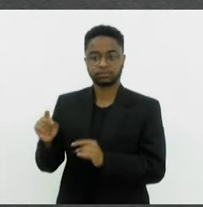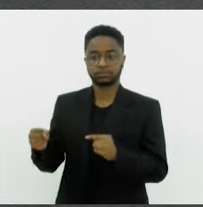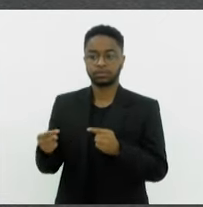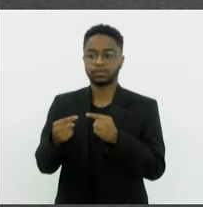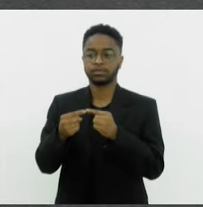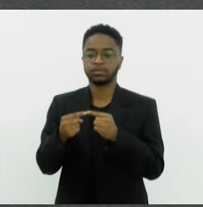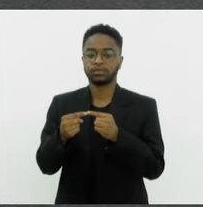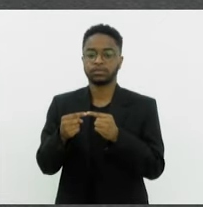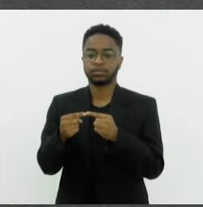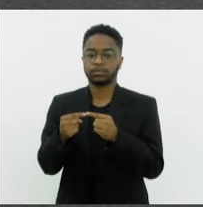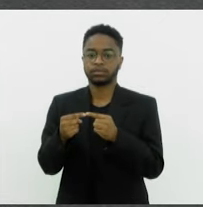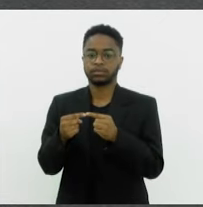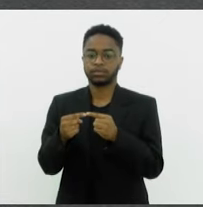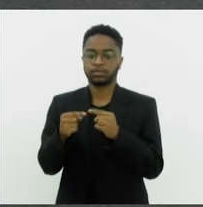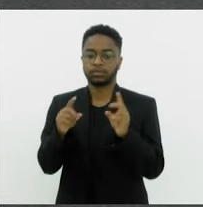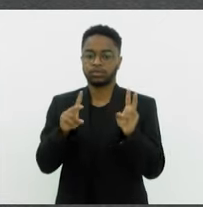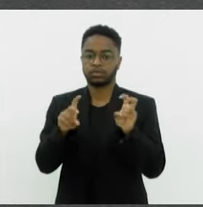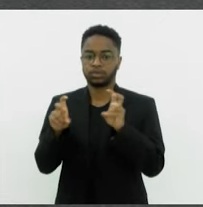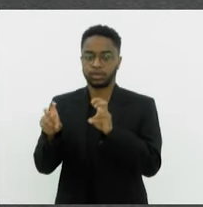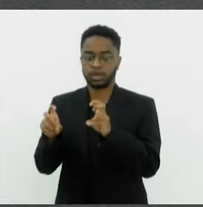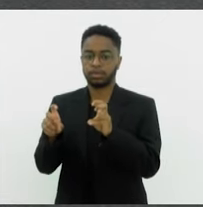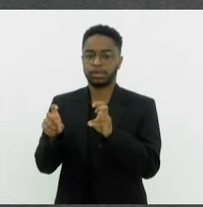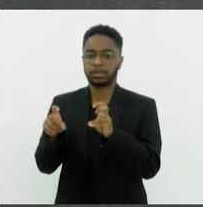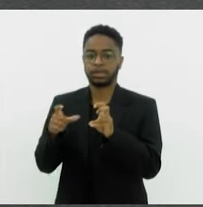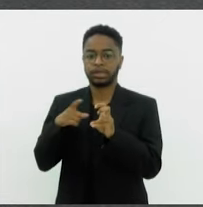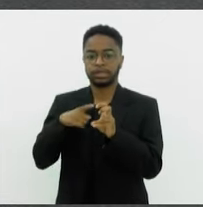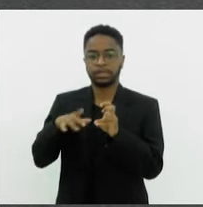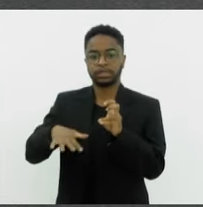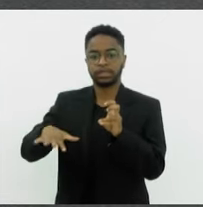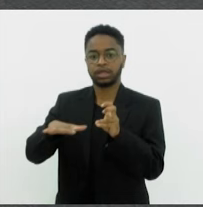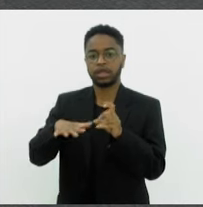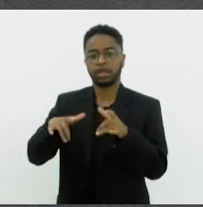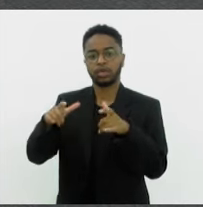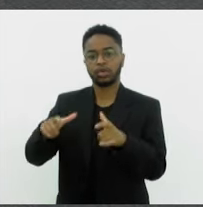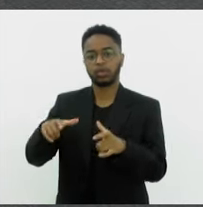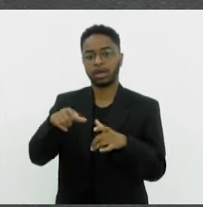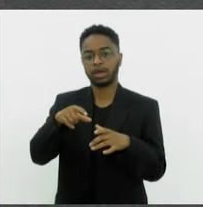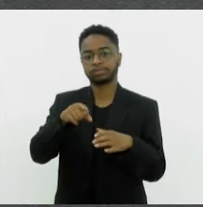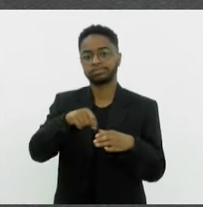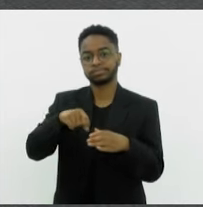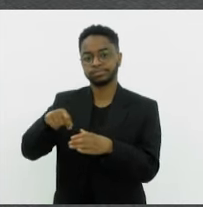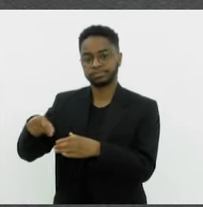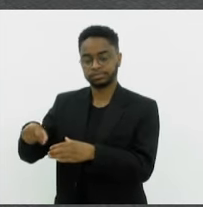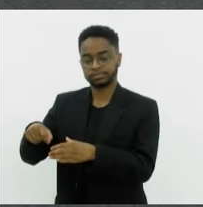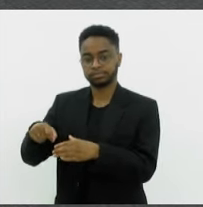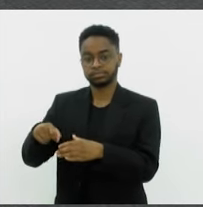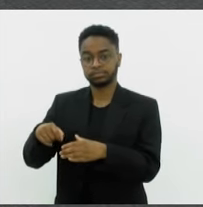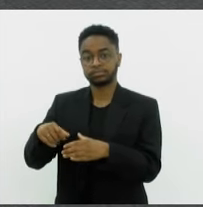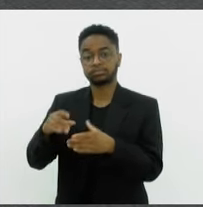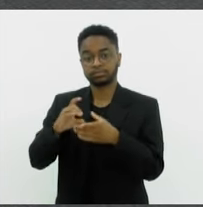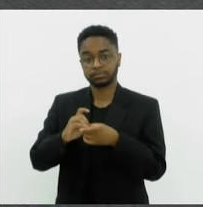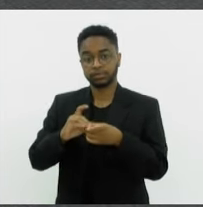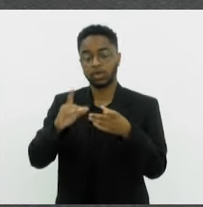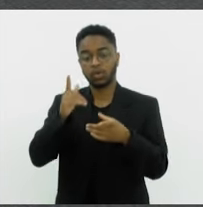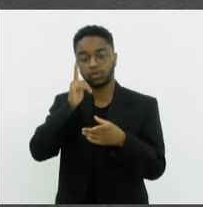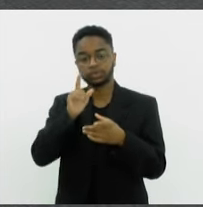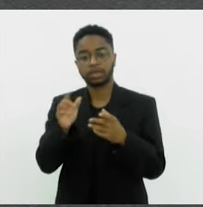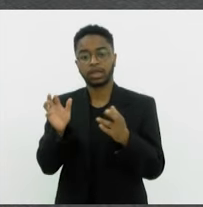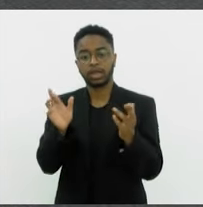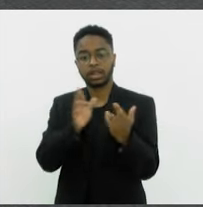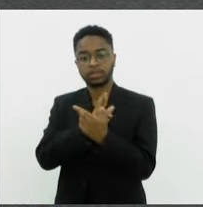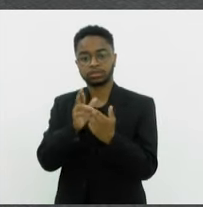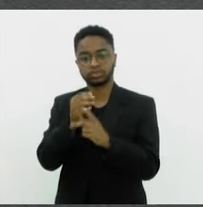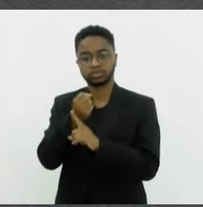ligada à questão do acesso à terra. Esse acesso democratizaria as relações